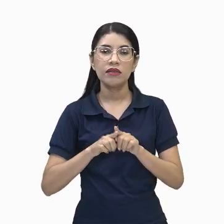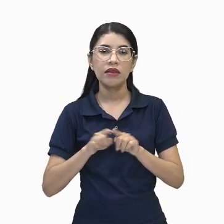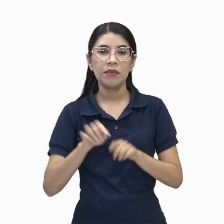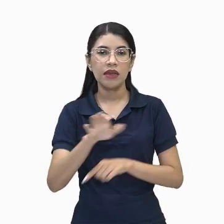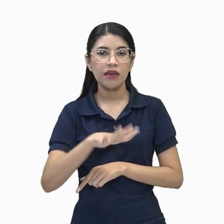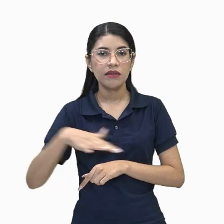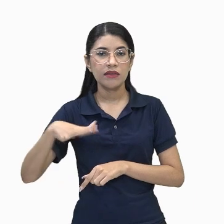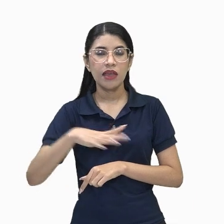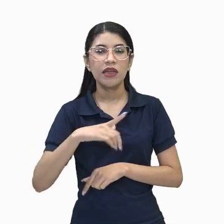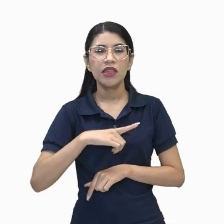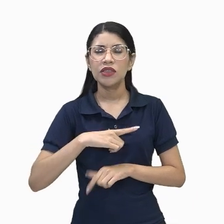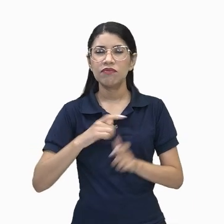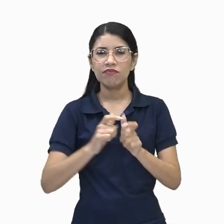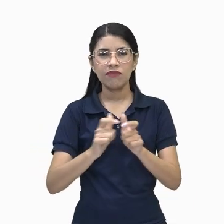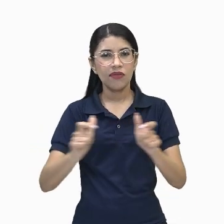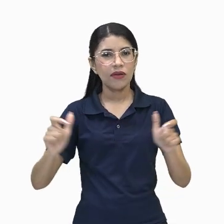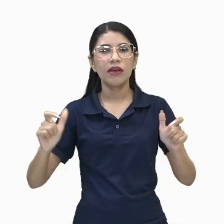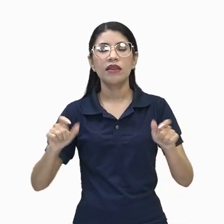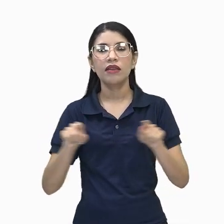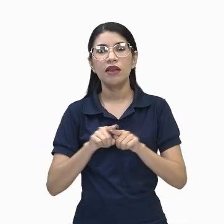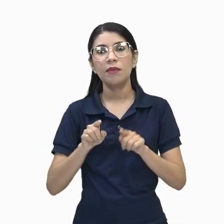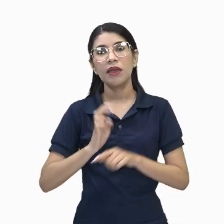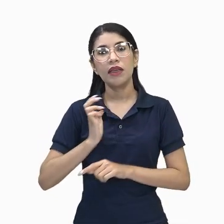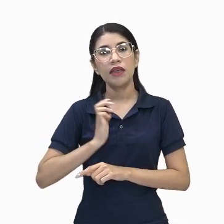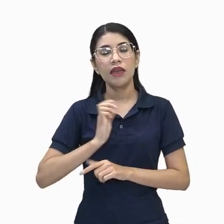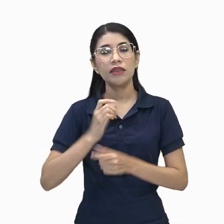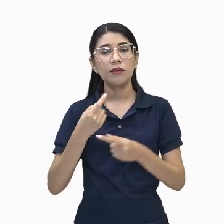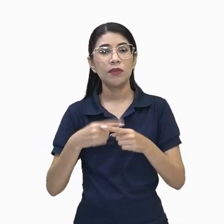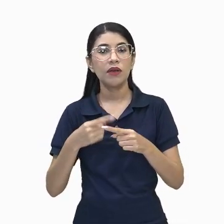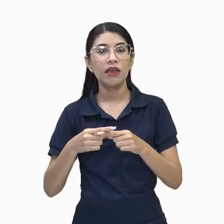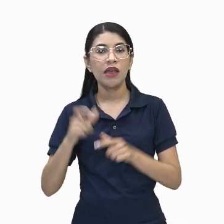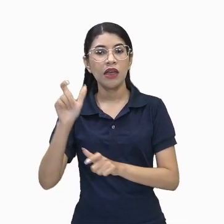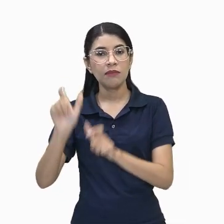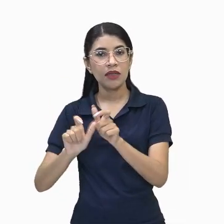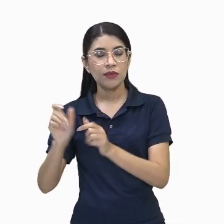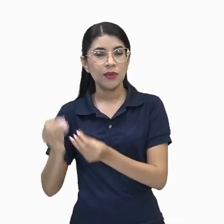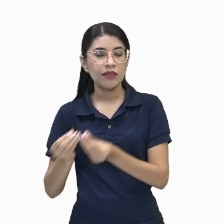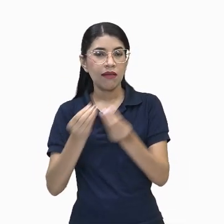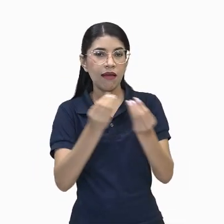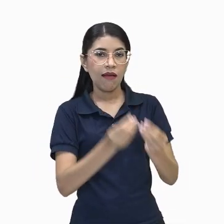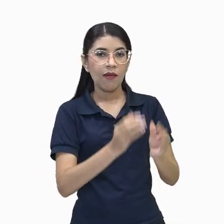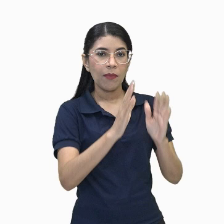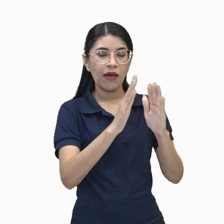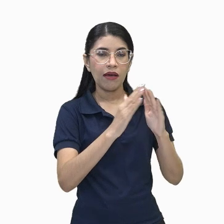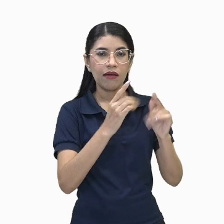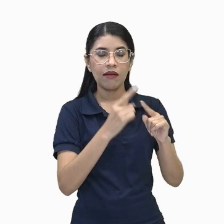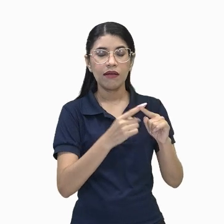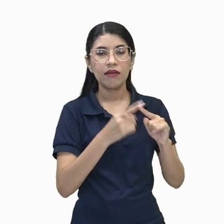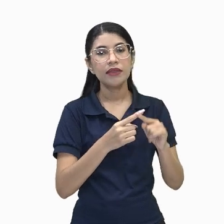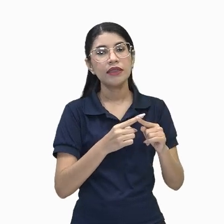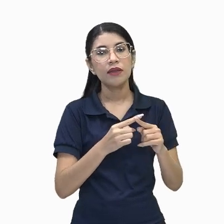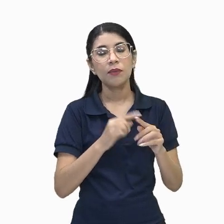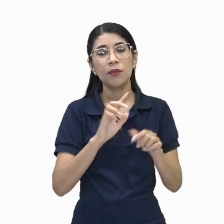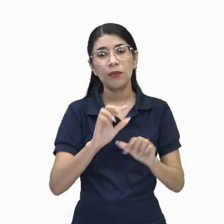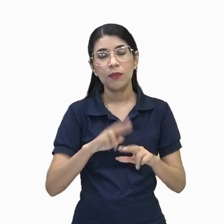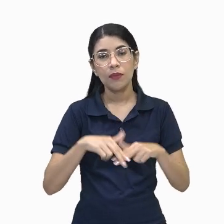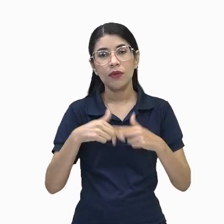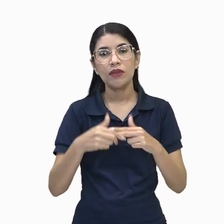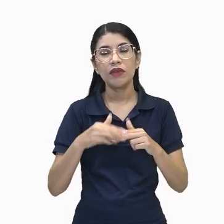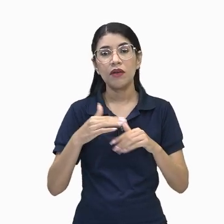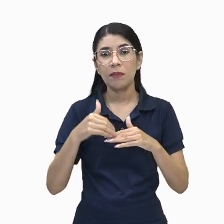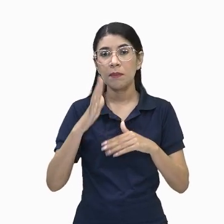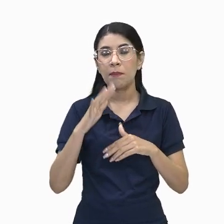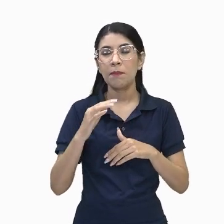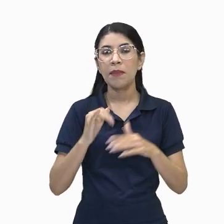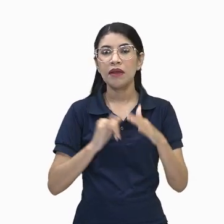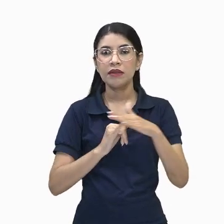de terras e riquezas graças à doação de fiéis. Isso a tornou uma das instituições mais ricas